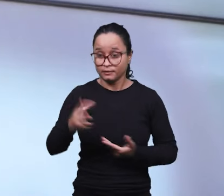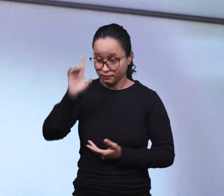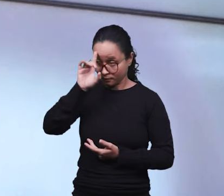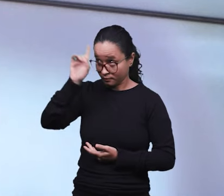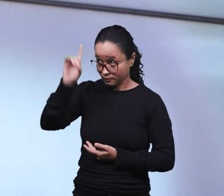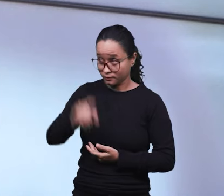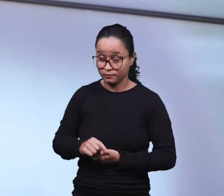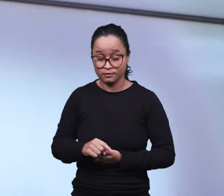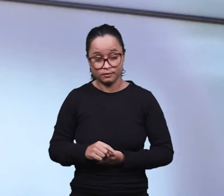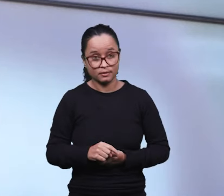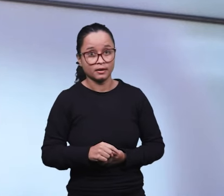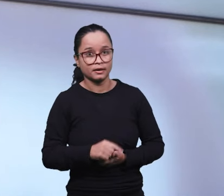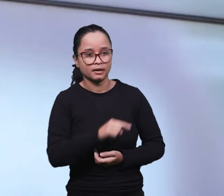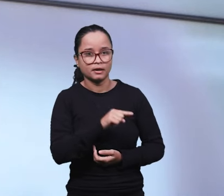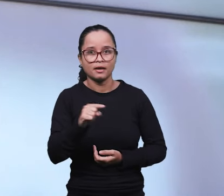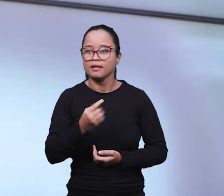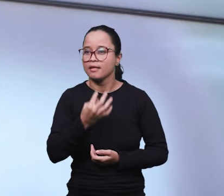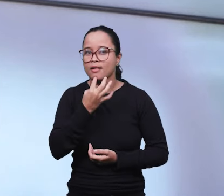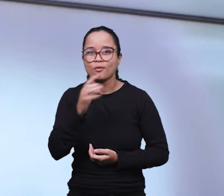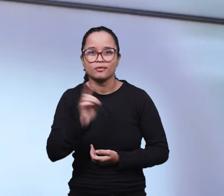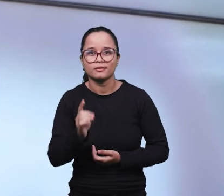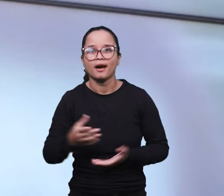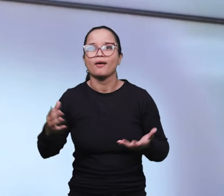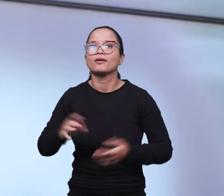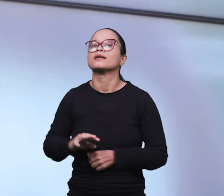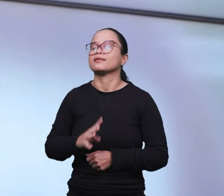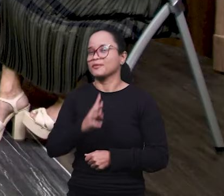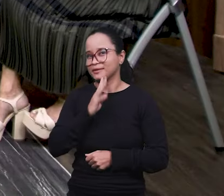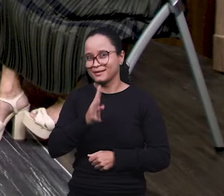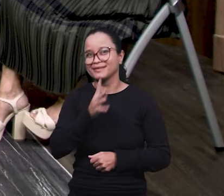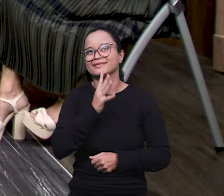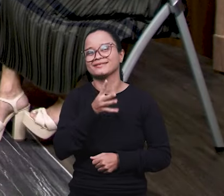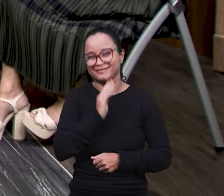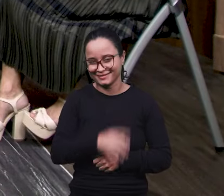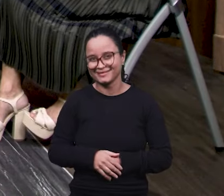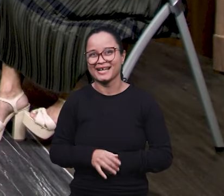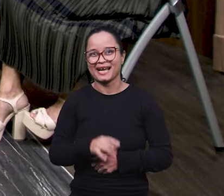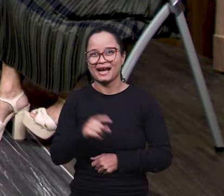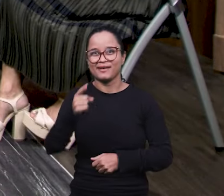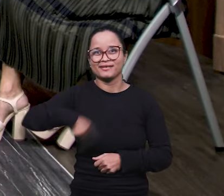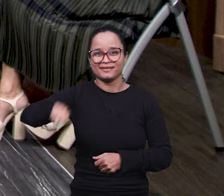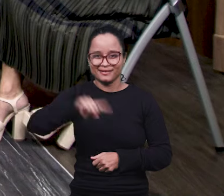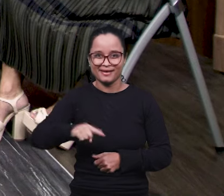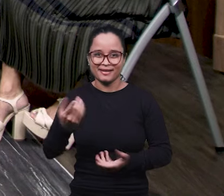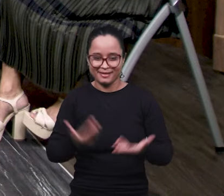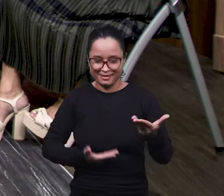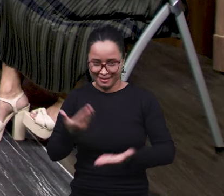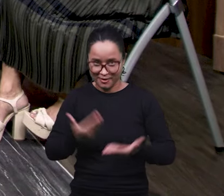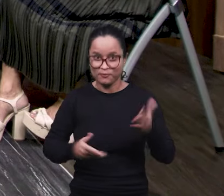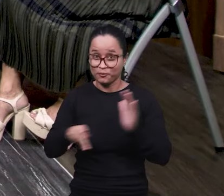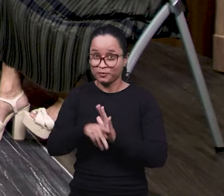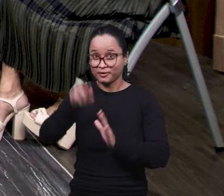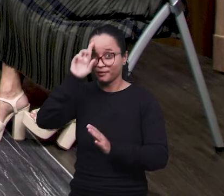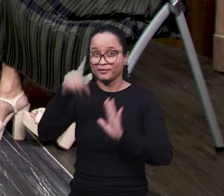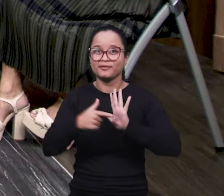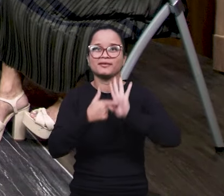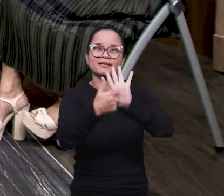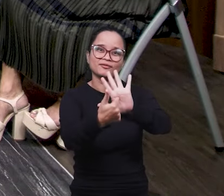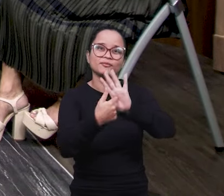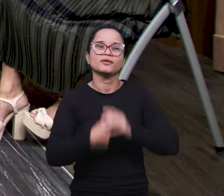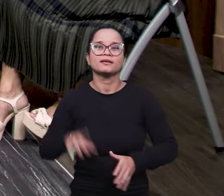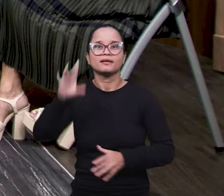desconhecido para eles é isso mesmo vitória agora ele se tornou conhecido agora ele se tornou conhecido e cabe a nós servos do Senhor de mostrar esse Deus Que